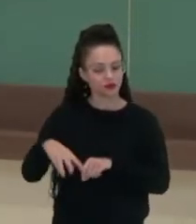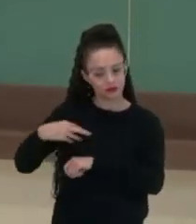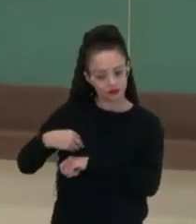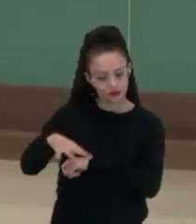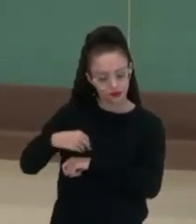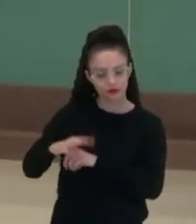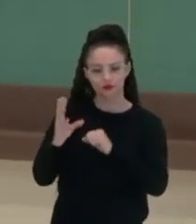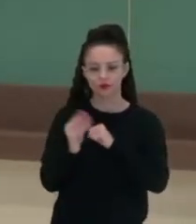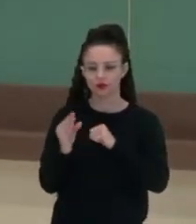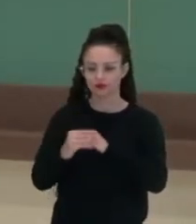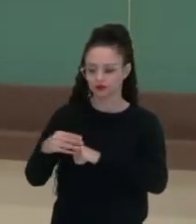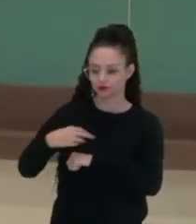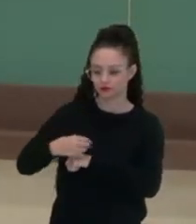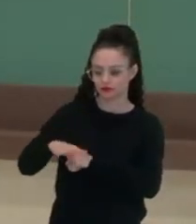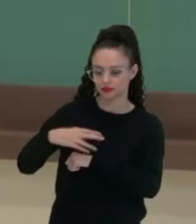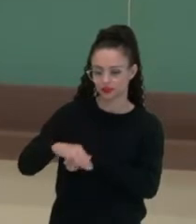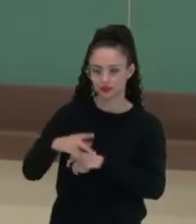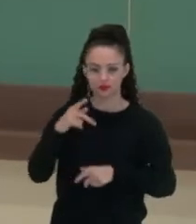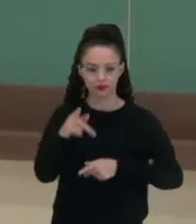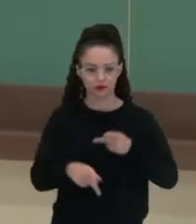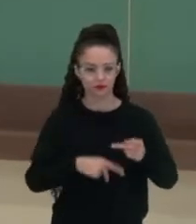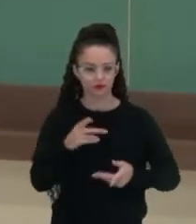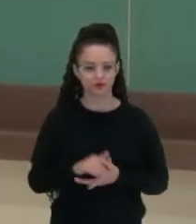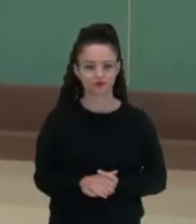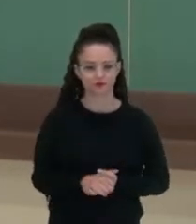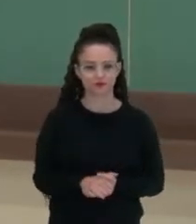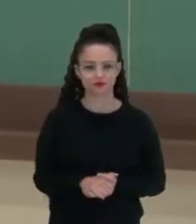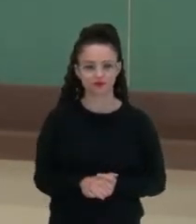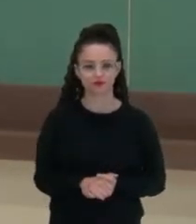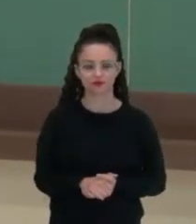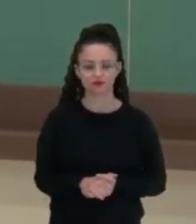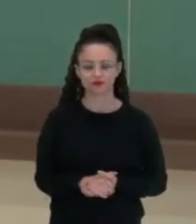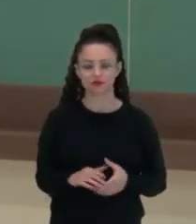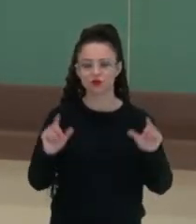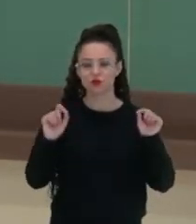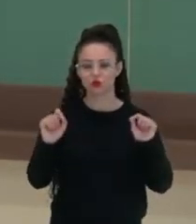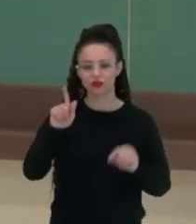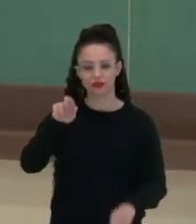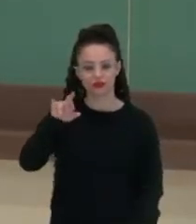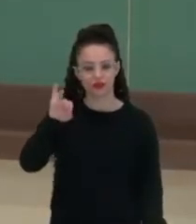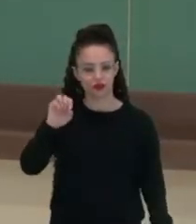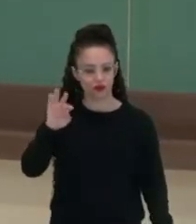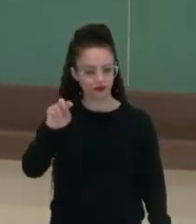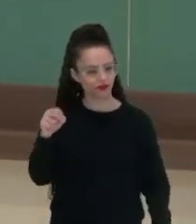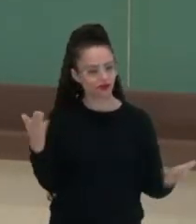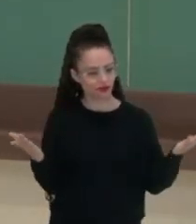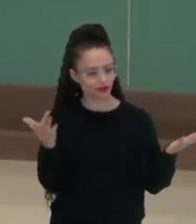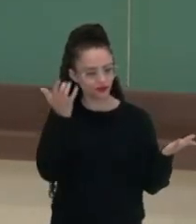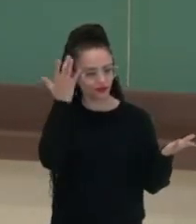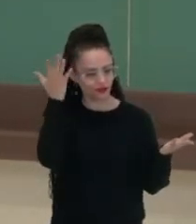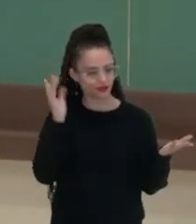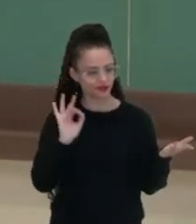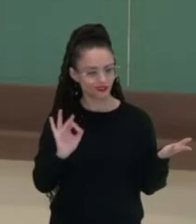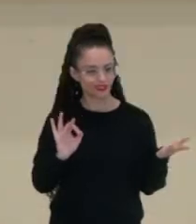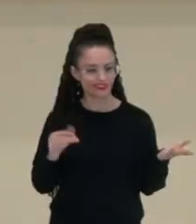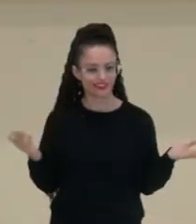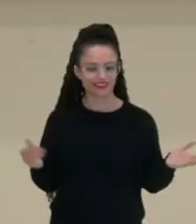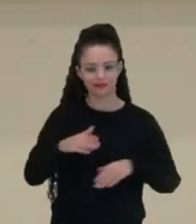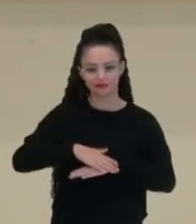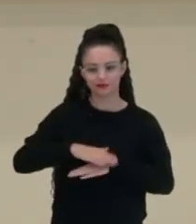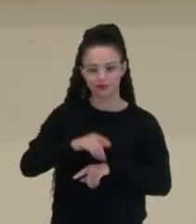o conhecimento, né, do seu povo. Que são griots? Ah, e essa tá fácil, né? Então é